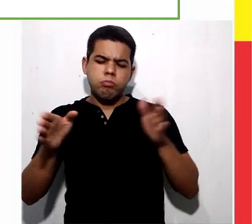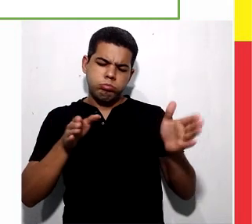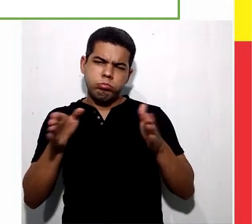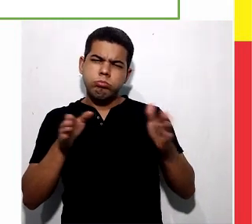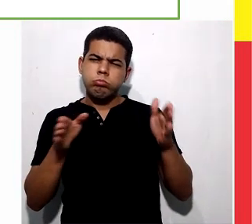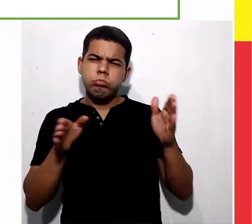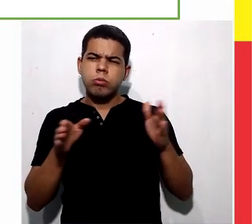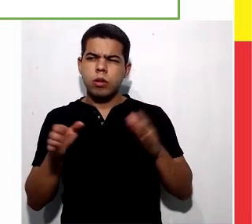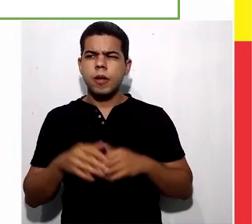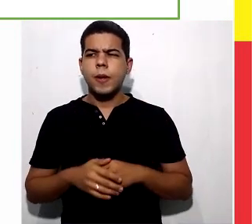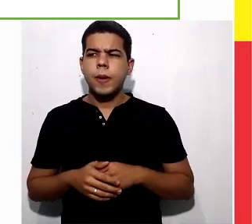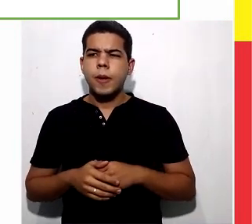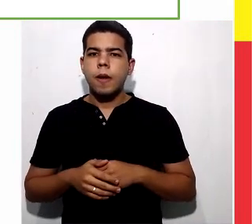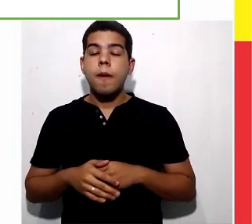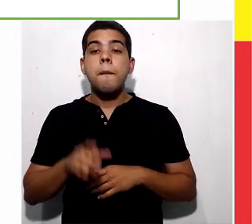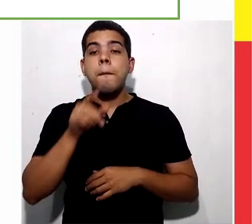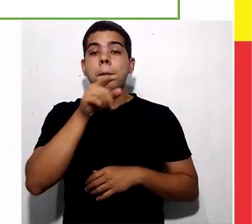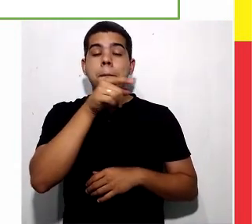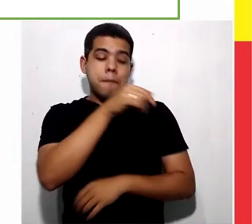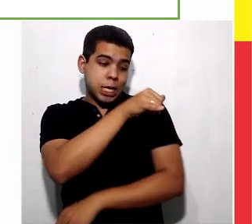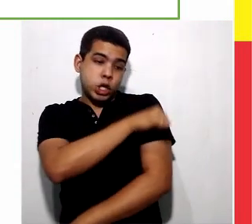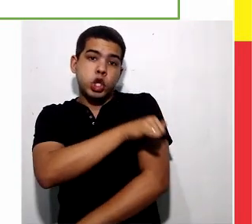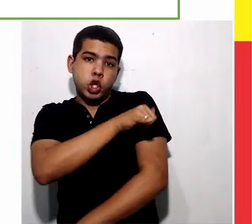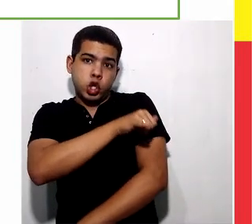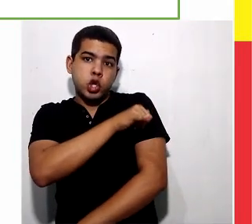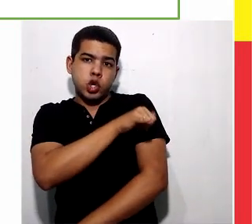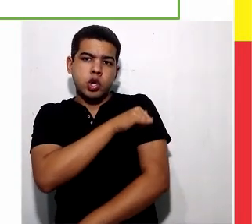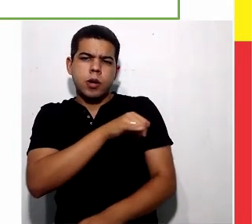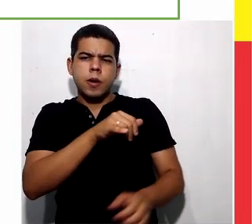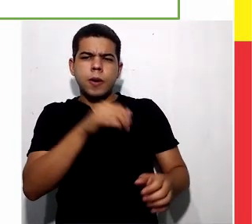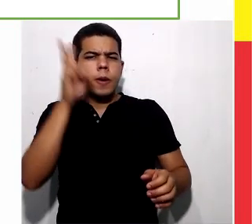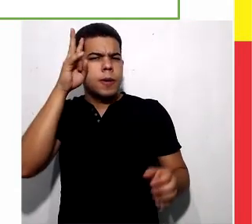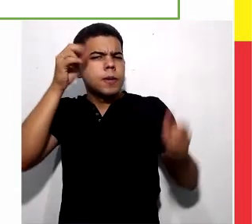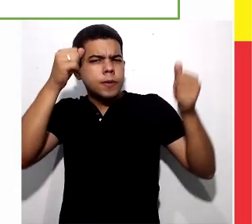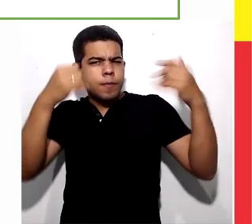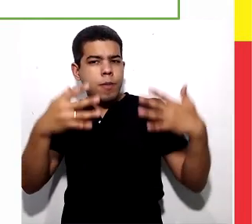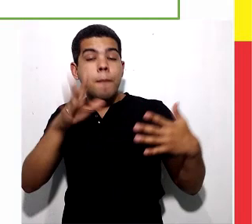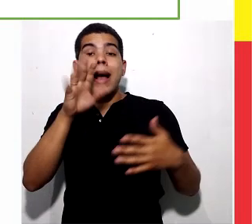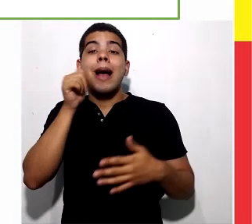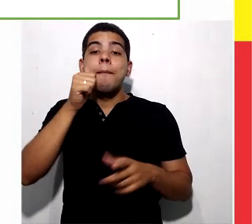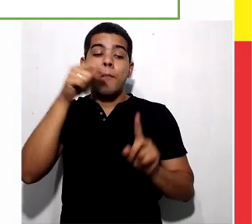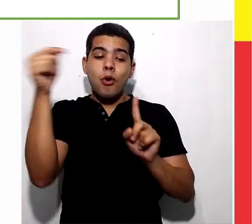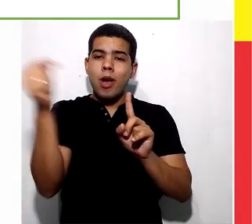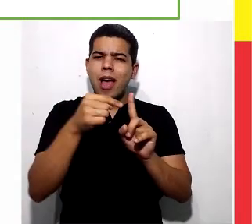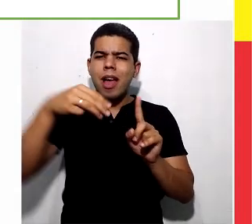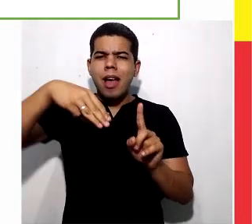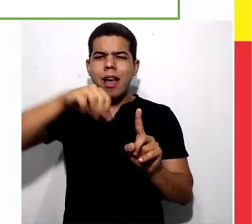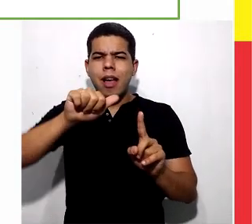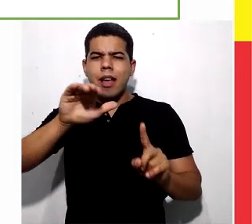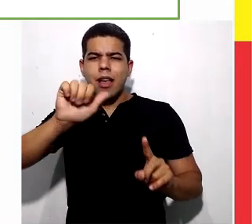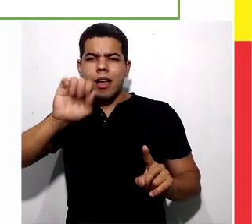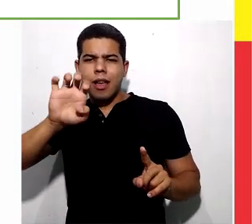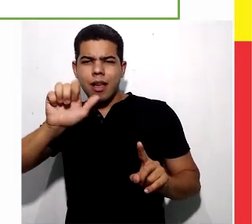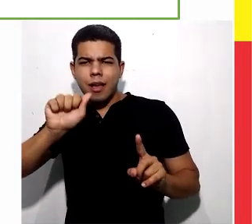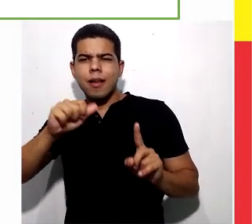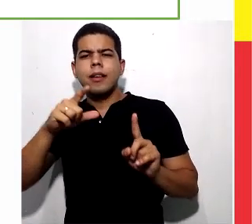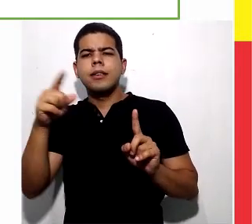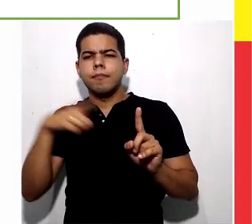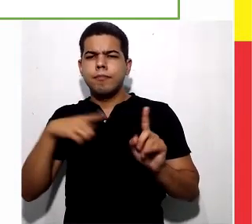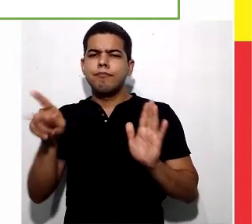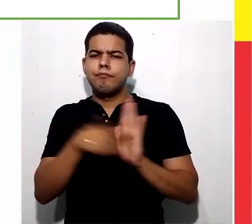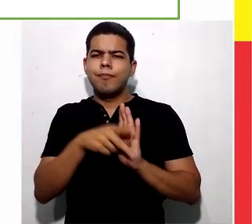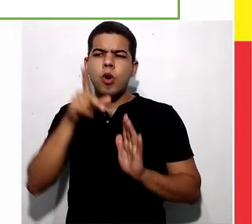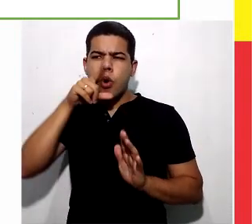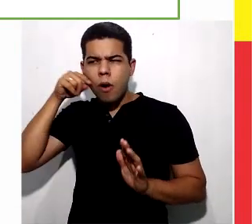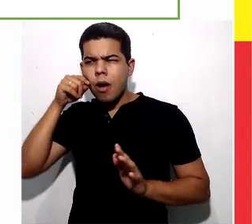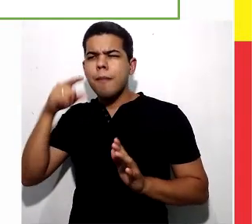protagonista, ela é de Alagoas. É interessante isso, né? E nós temos outros personagens aí, né? Temos a tia, nós temos Glória, nós temos